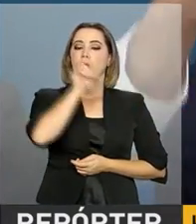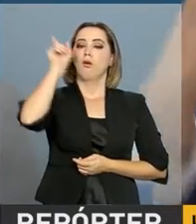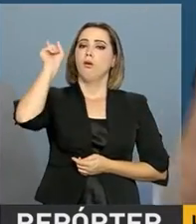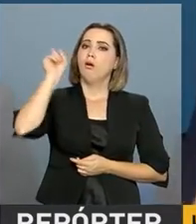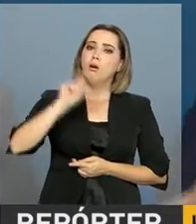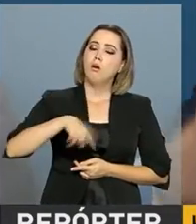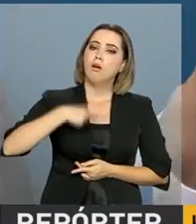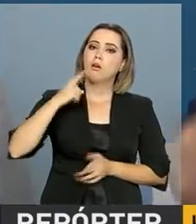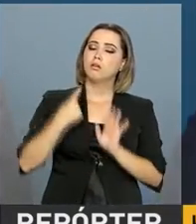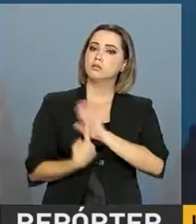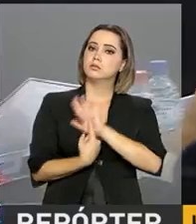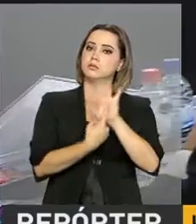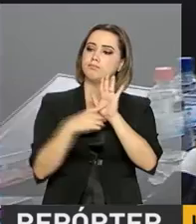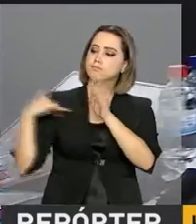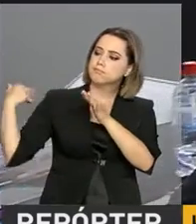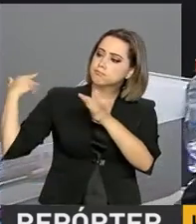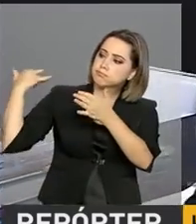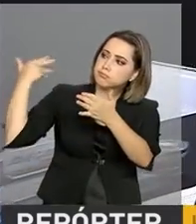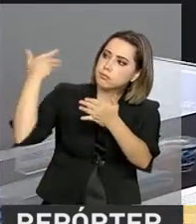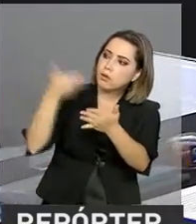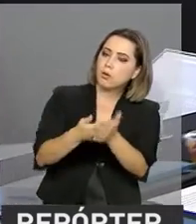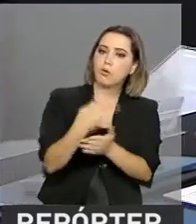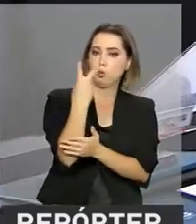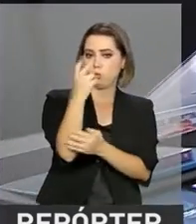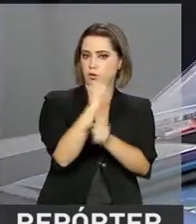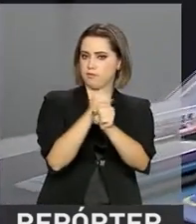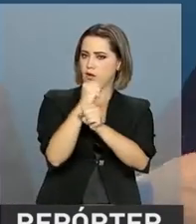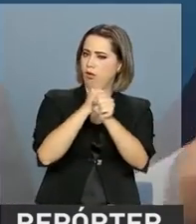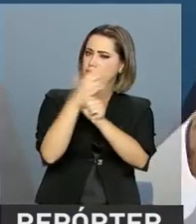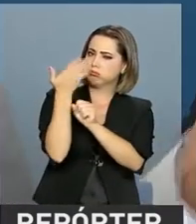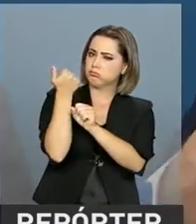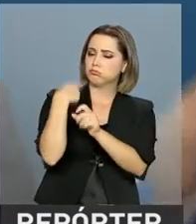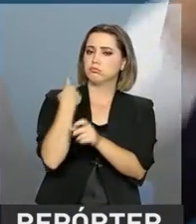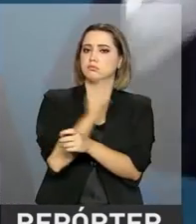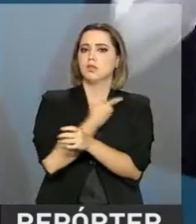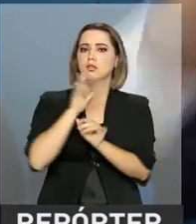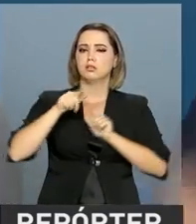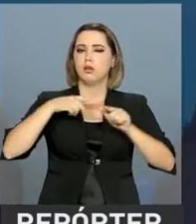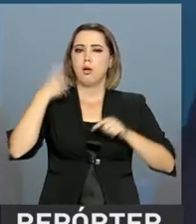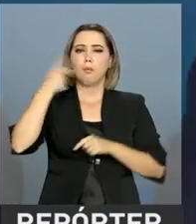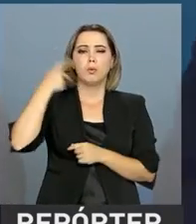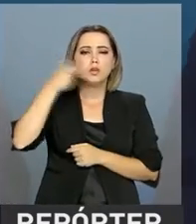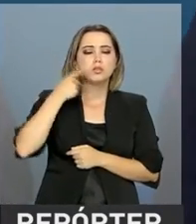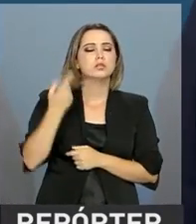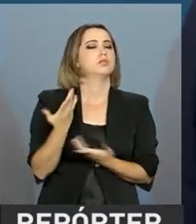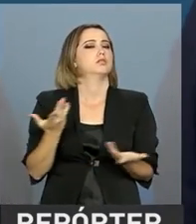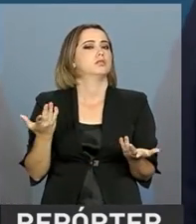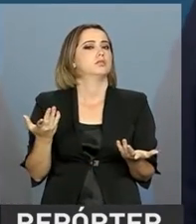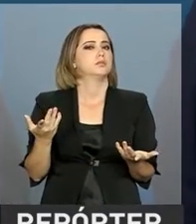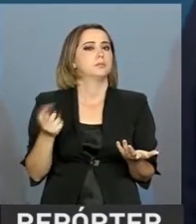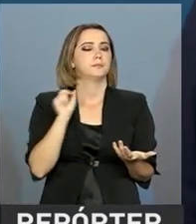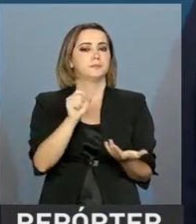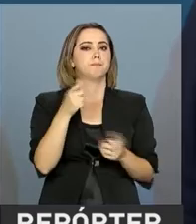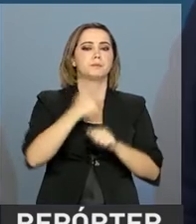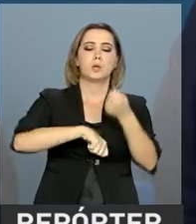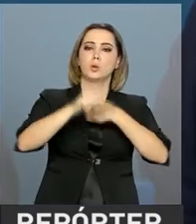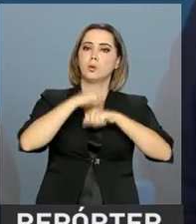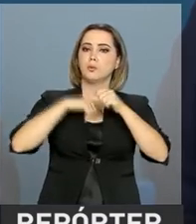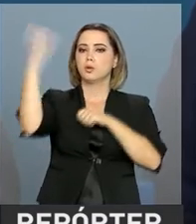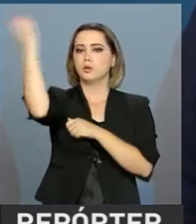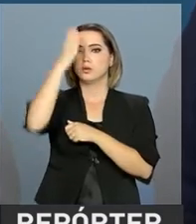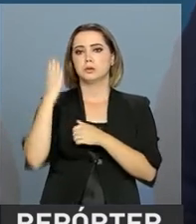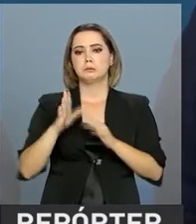evolução dos últimos dois anos ao resultado de uma série de políticas que levaram a economia brasileira